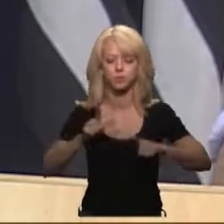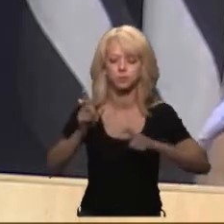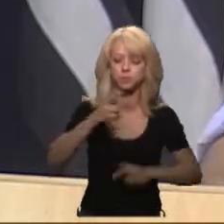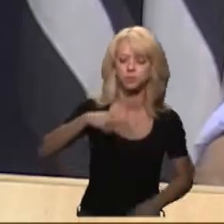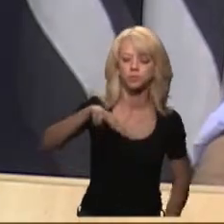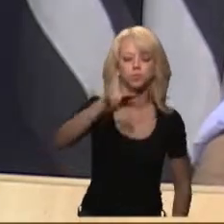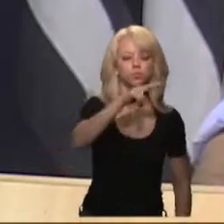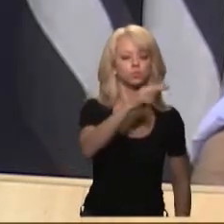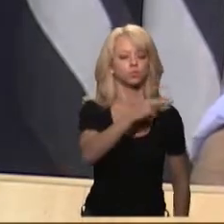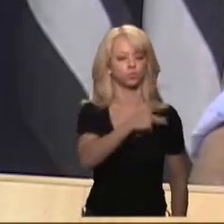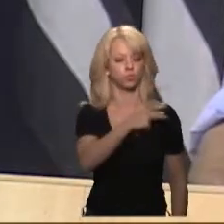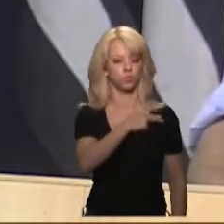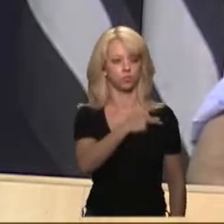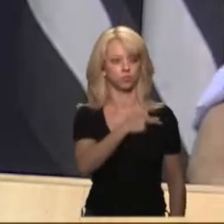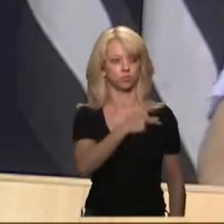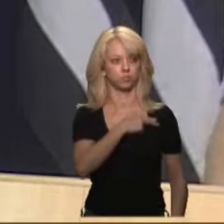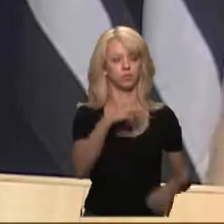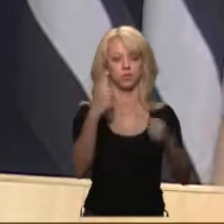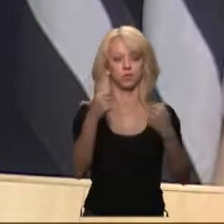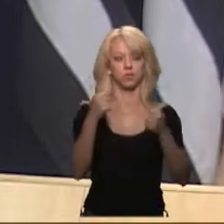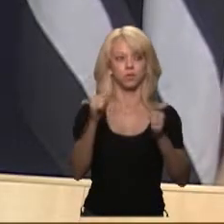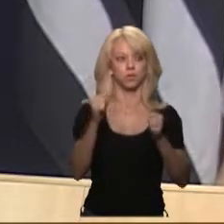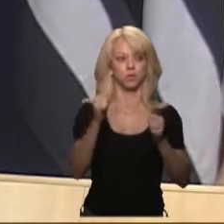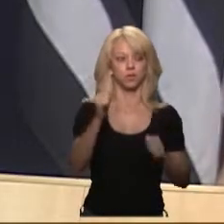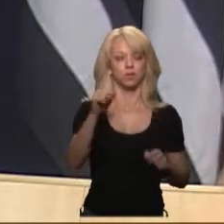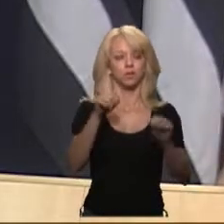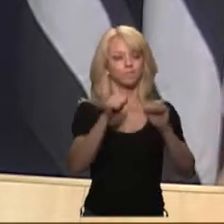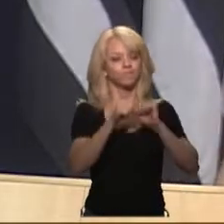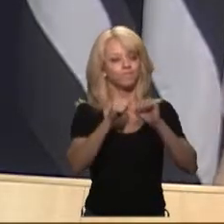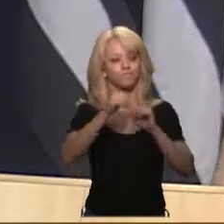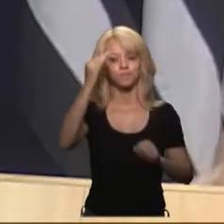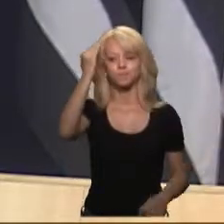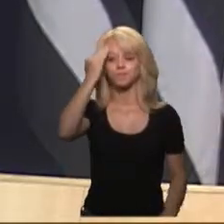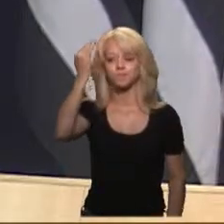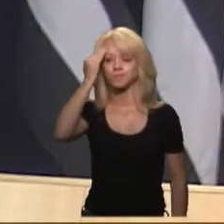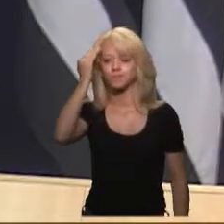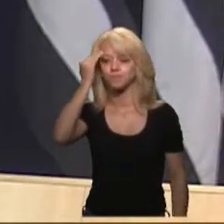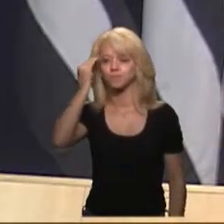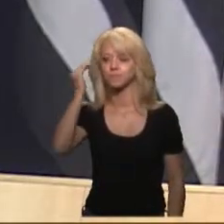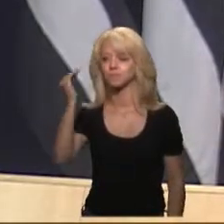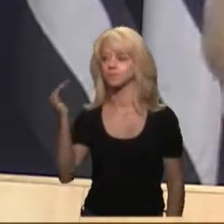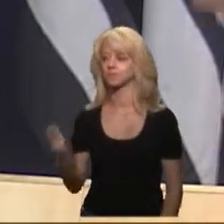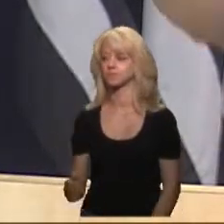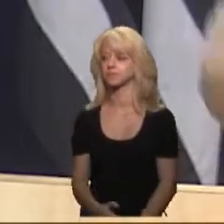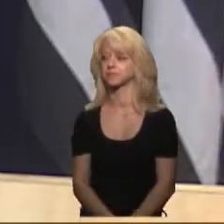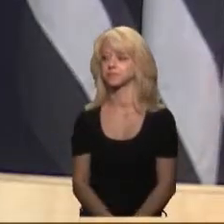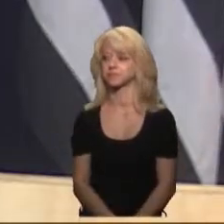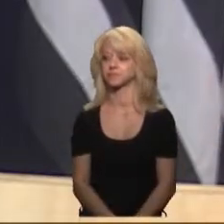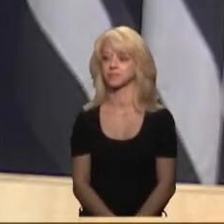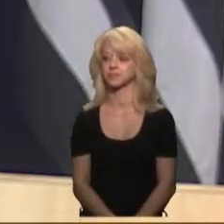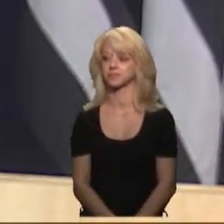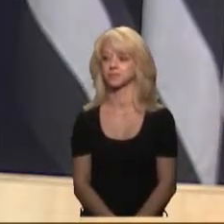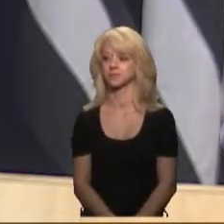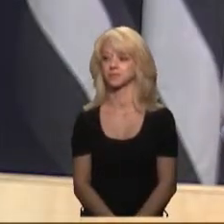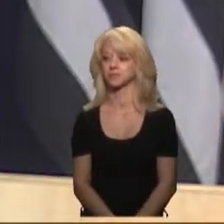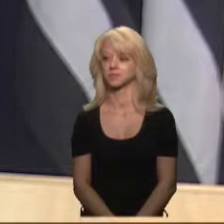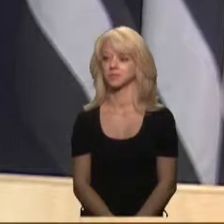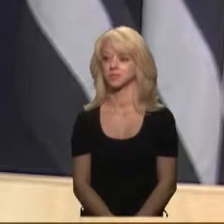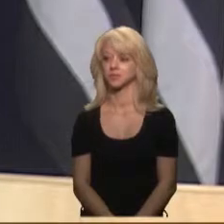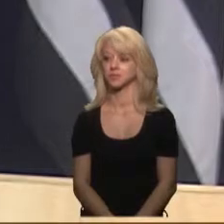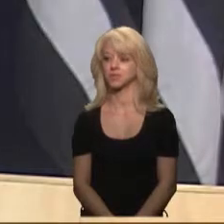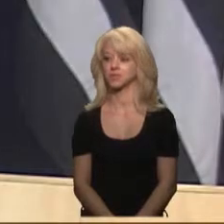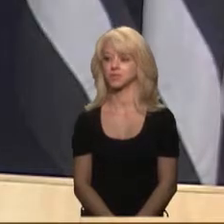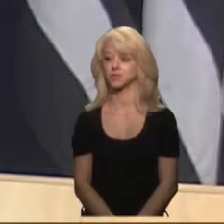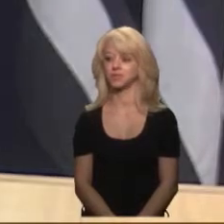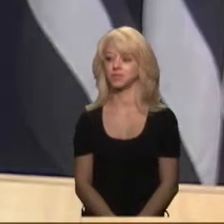fazer uma reflexão. Presidente, nessa linha de estudo de taxa de natalidade, taxa de mortalidade, nessa linha